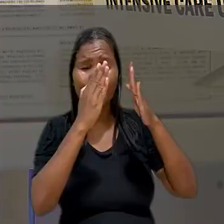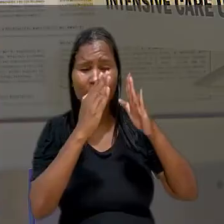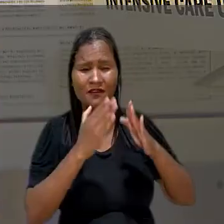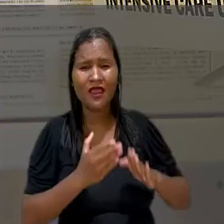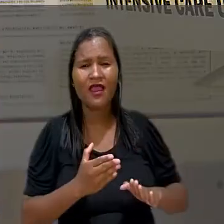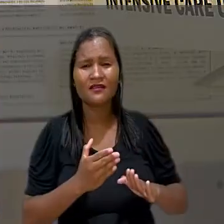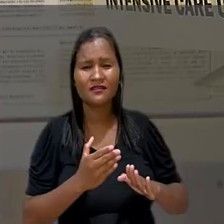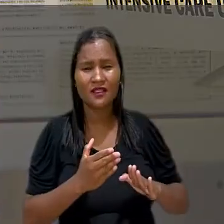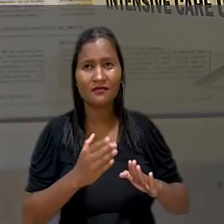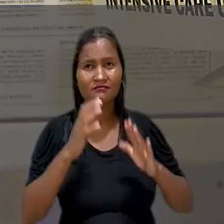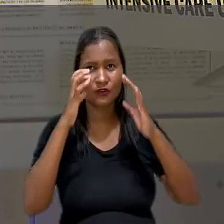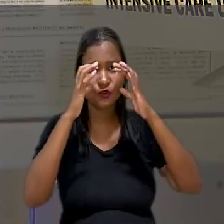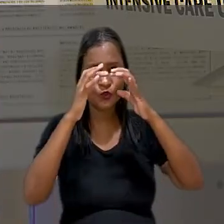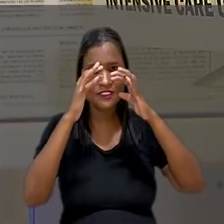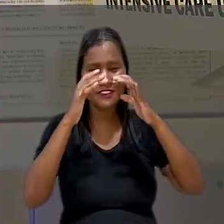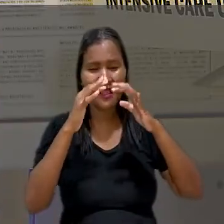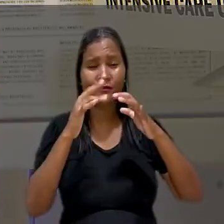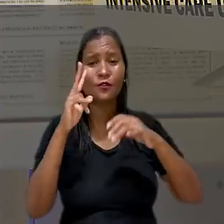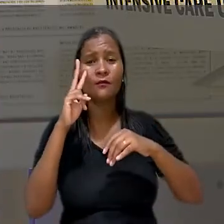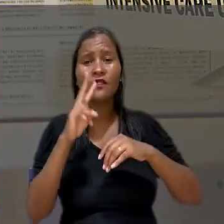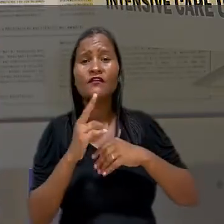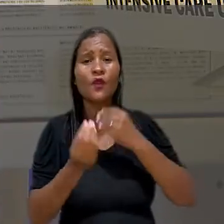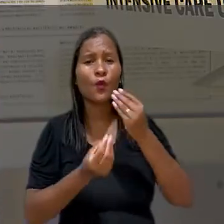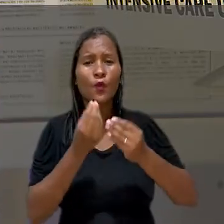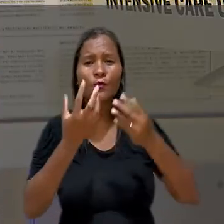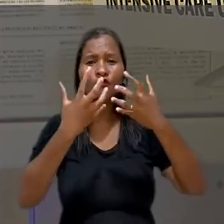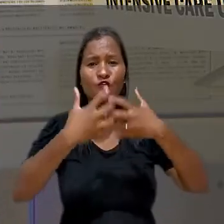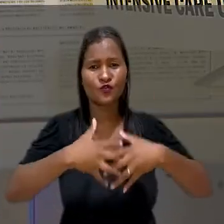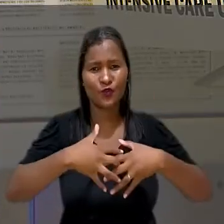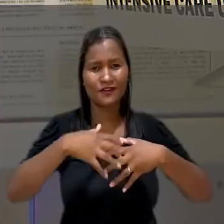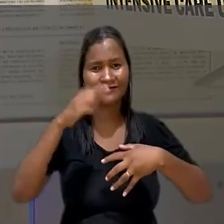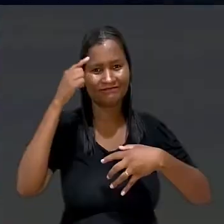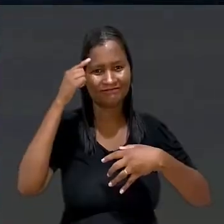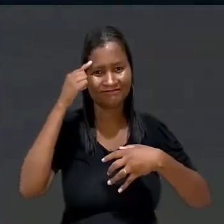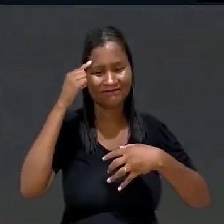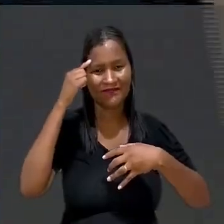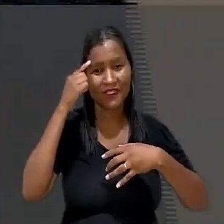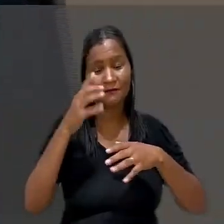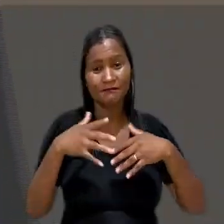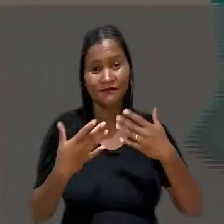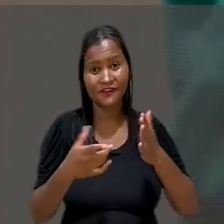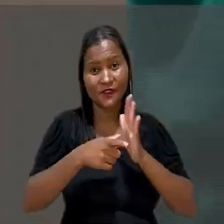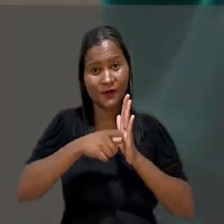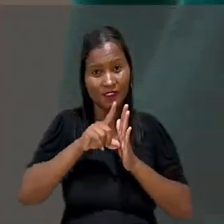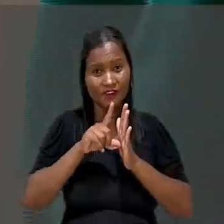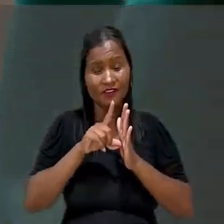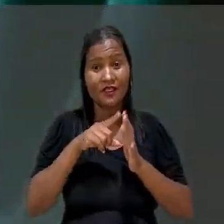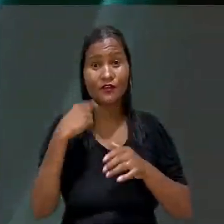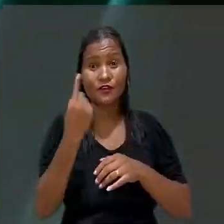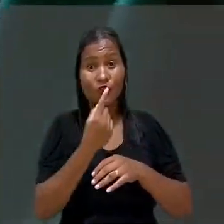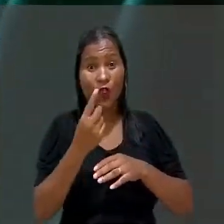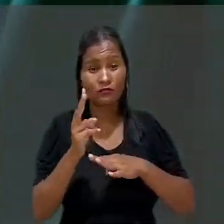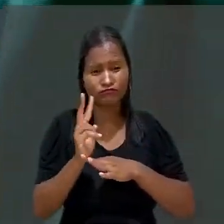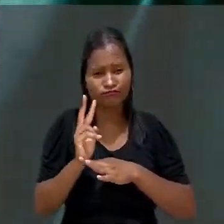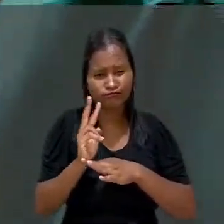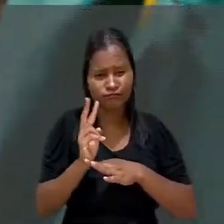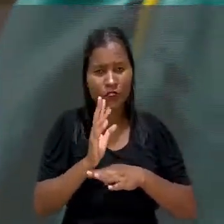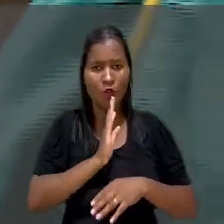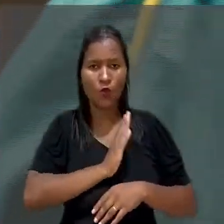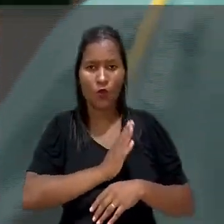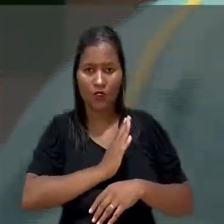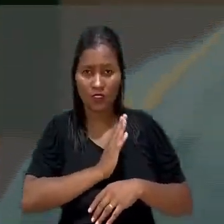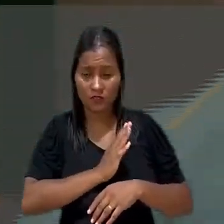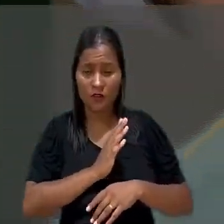análise, um mapeamento cerebral para ver como está funcionando o cérebro. Então, antes disso, a gente monitorava